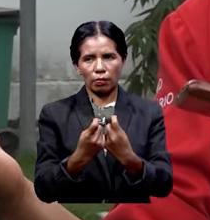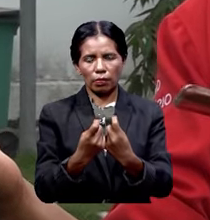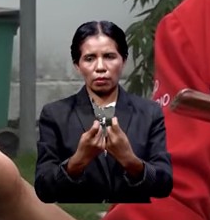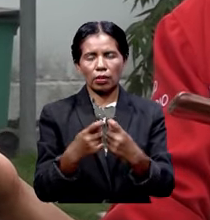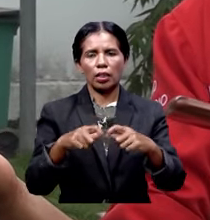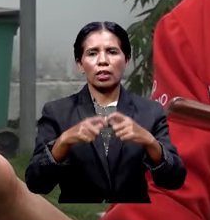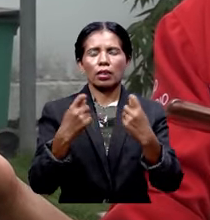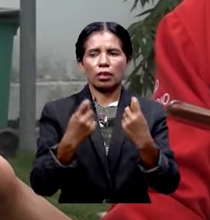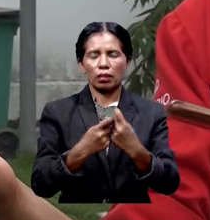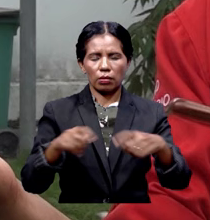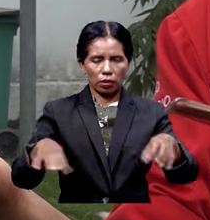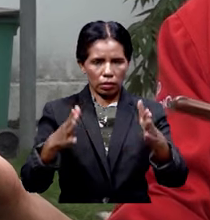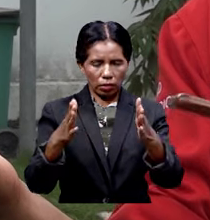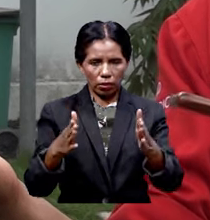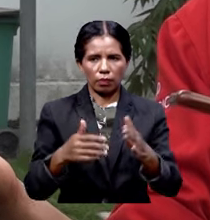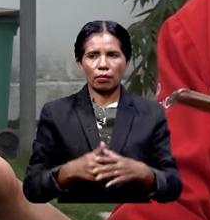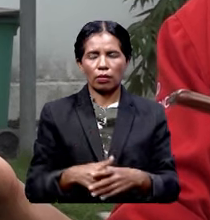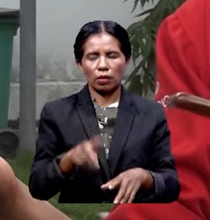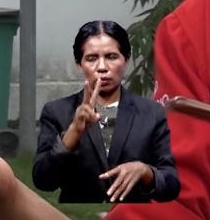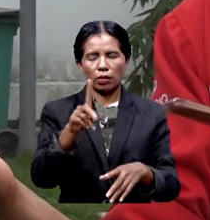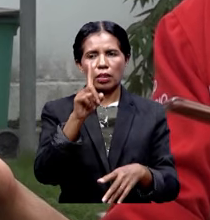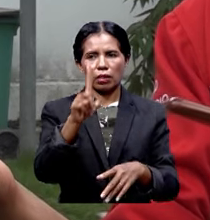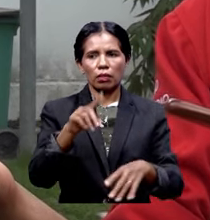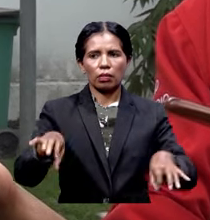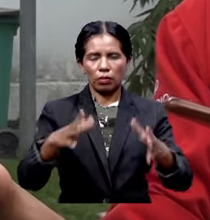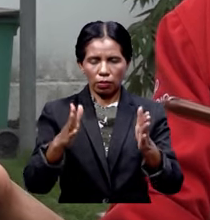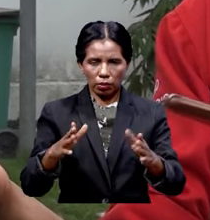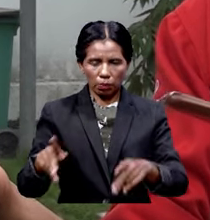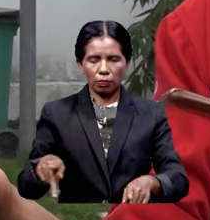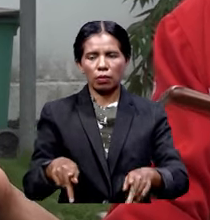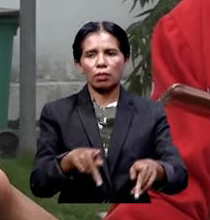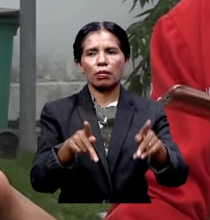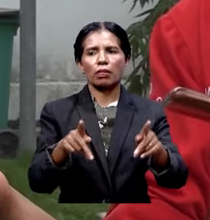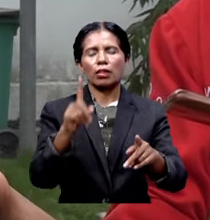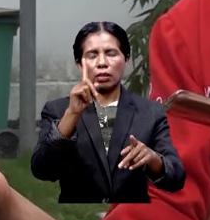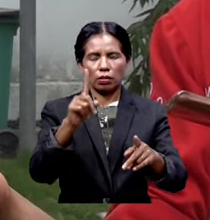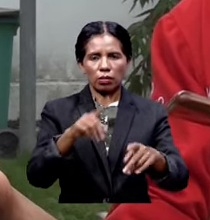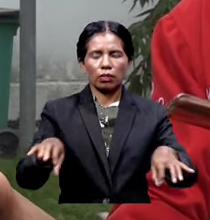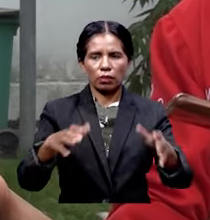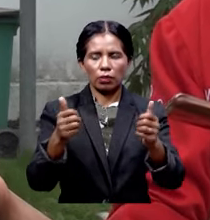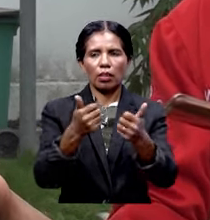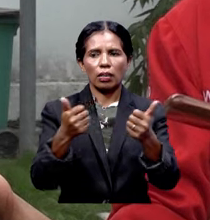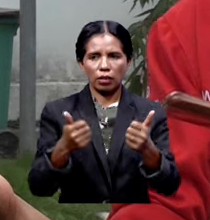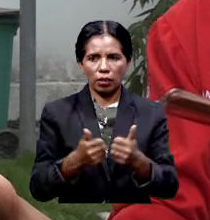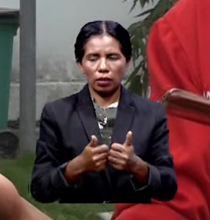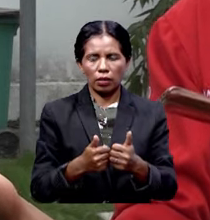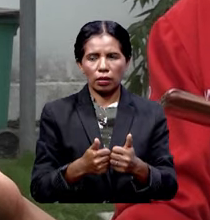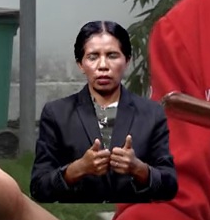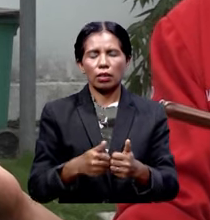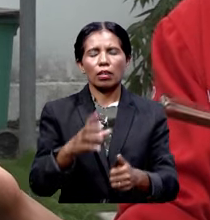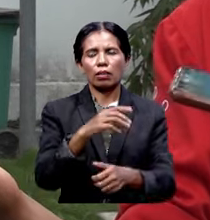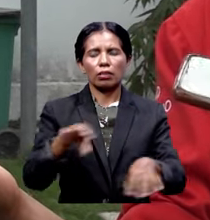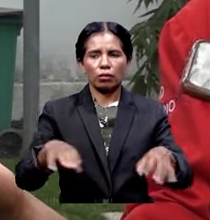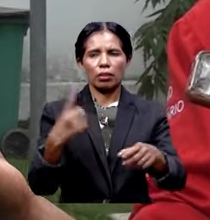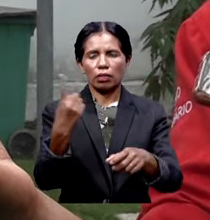tipo de funcionário rua ida maka funcionário permanente ida maka funcionário agente funcionário permanente né